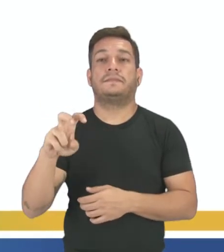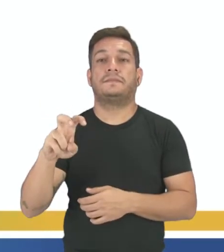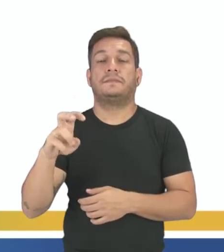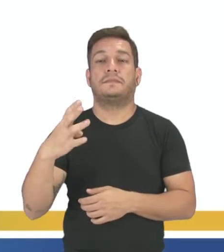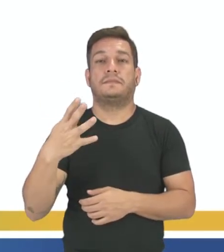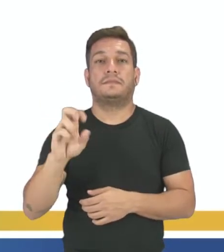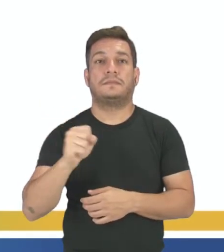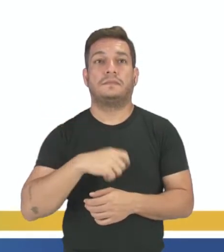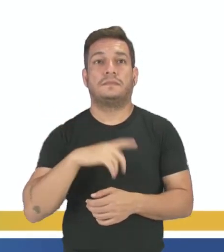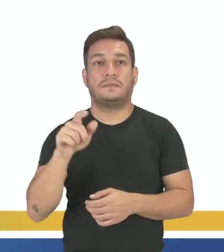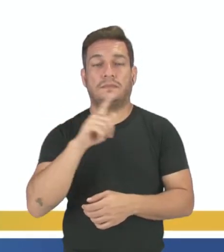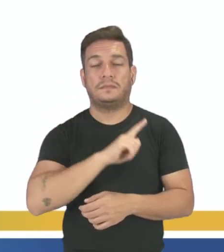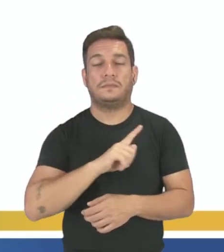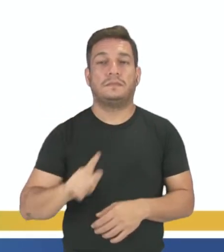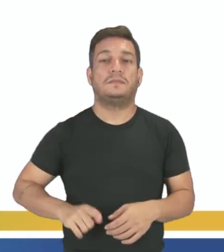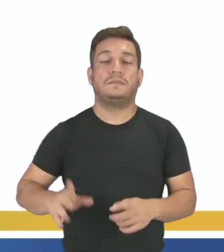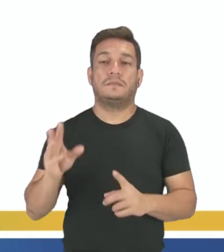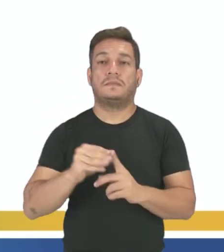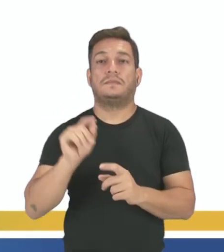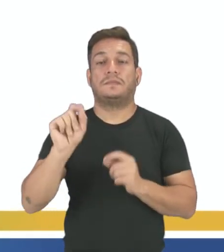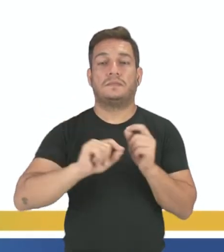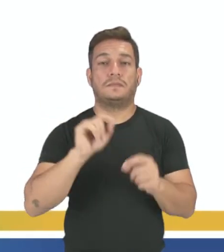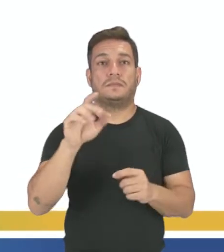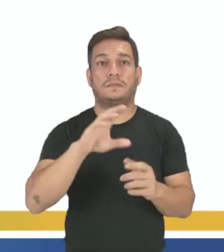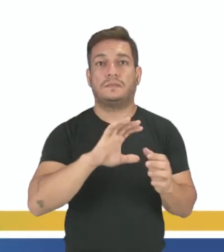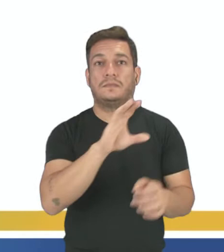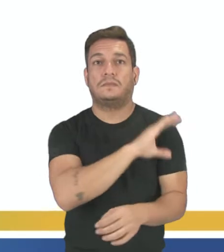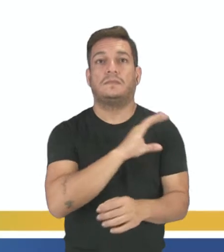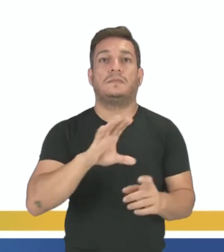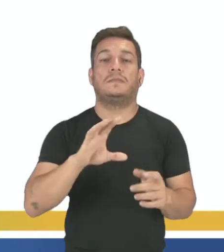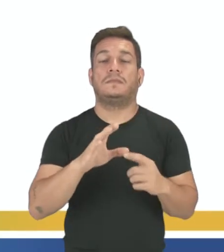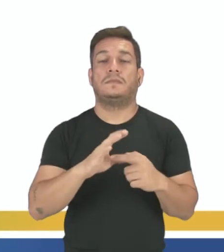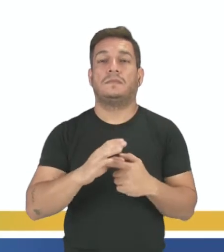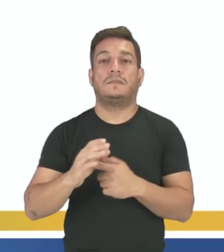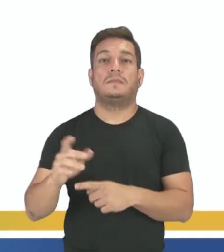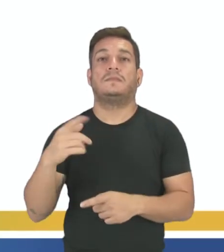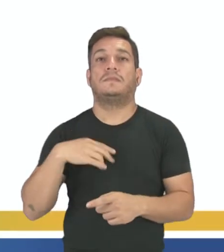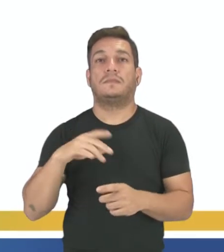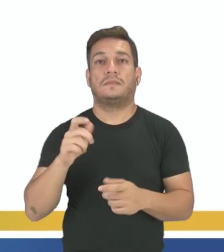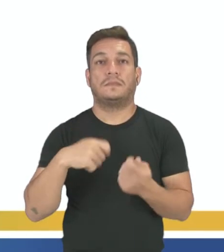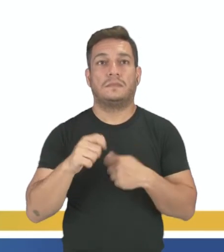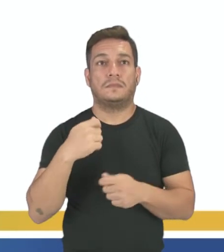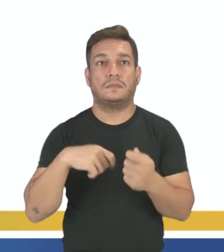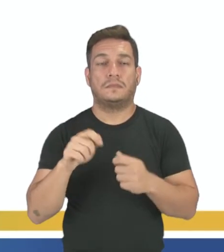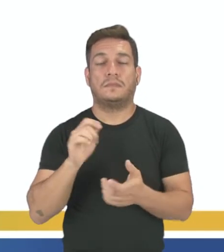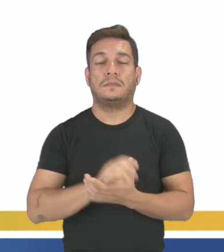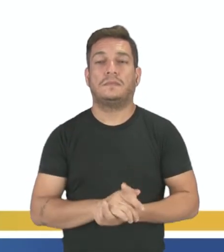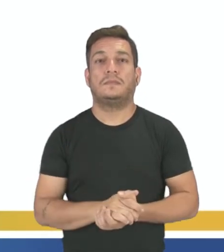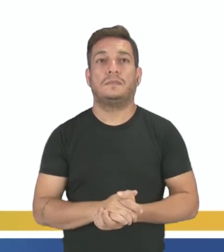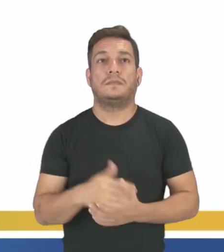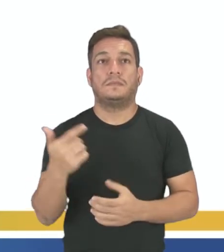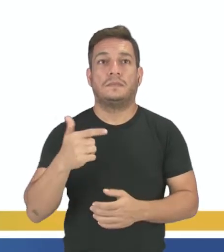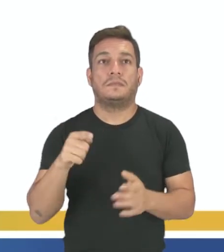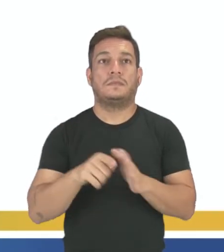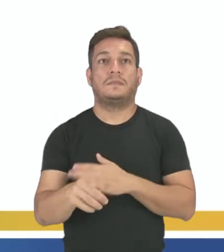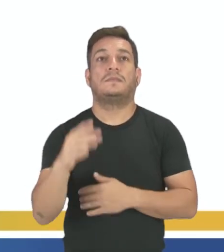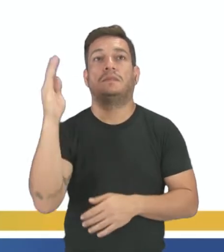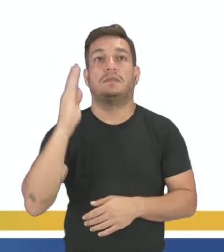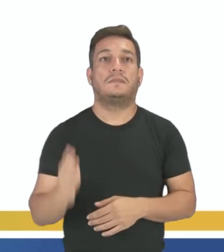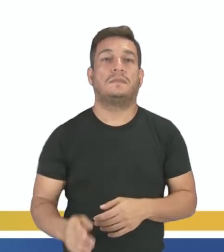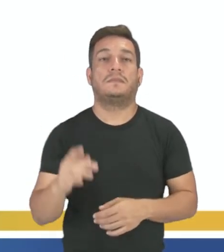é que o governo geral, o principal objetivo era coordenar e centralizar a administração das capitanias. Nossa segunda